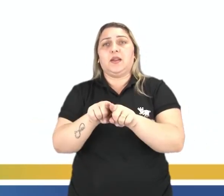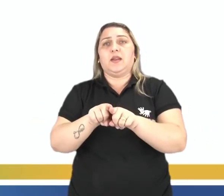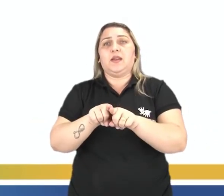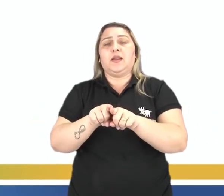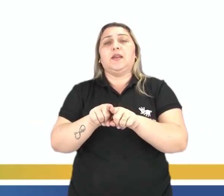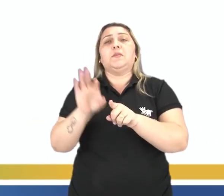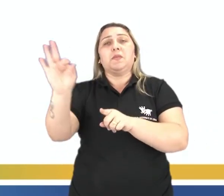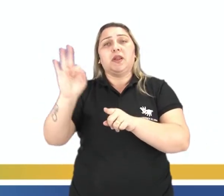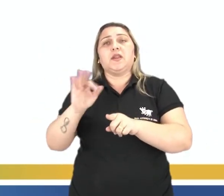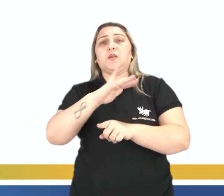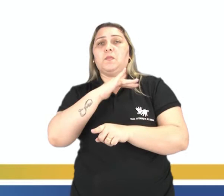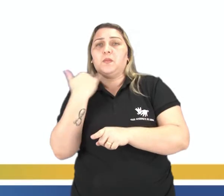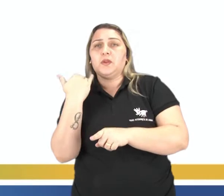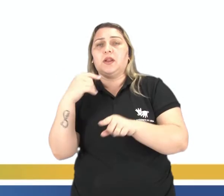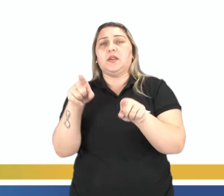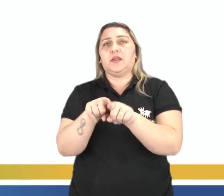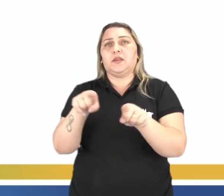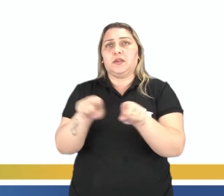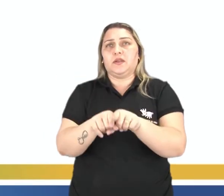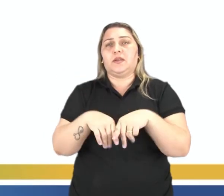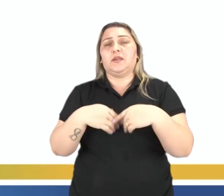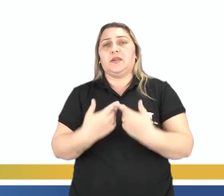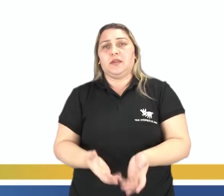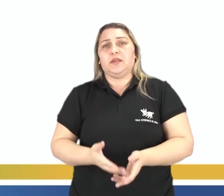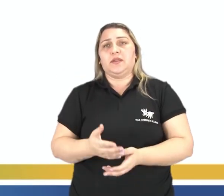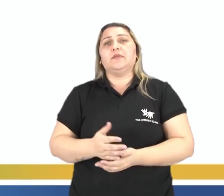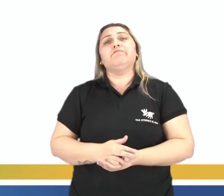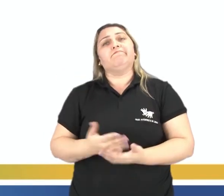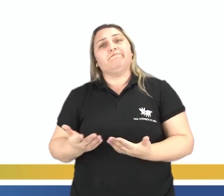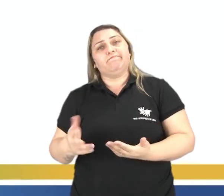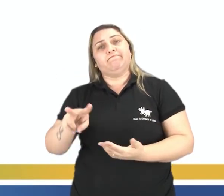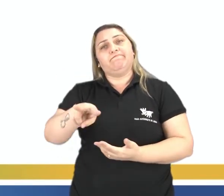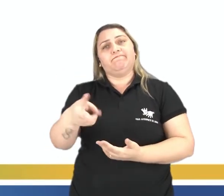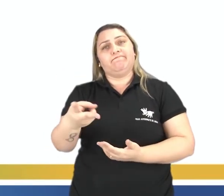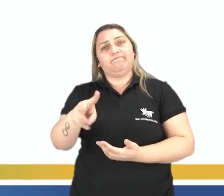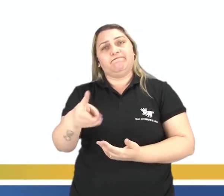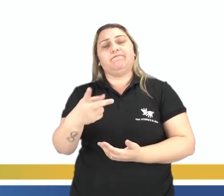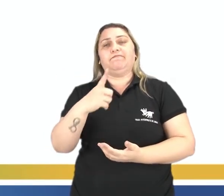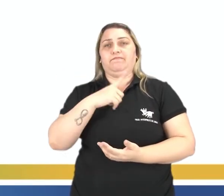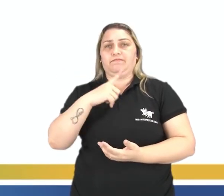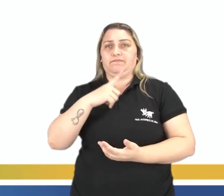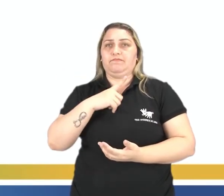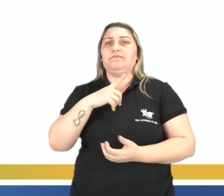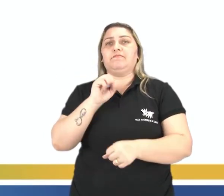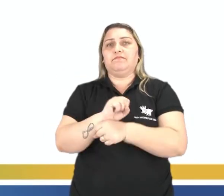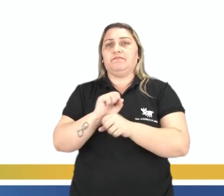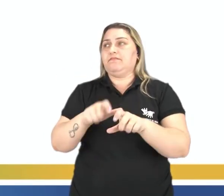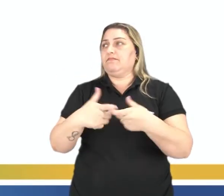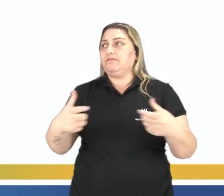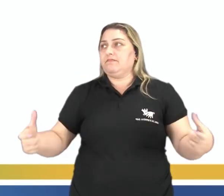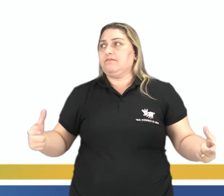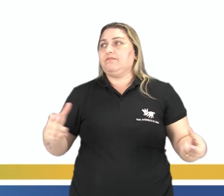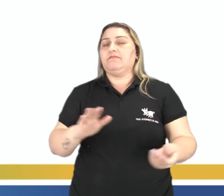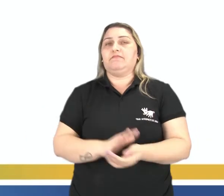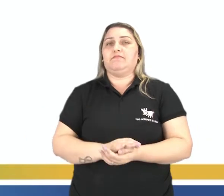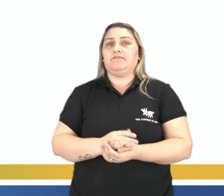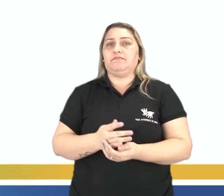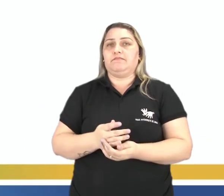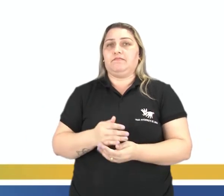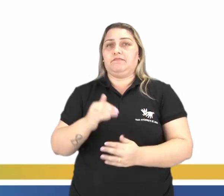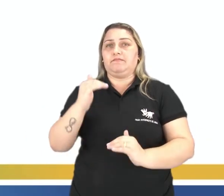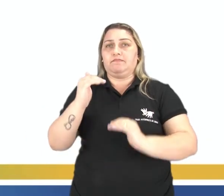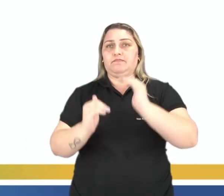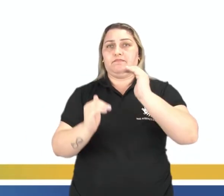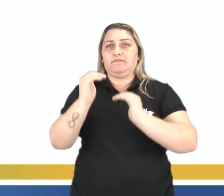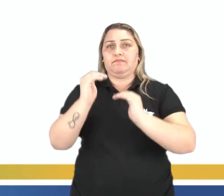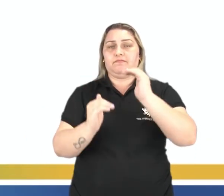de mortalidade. Então, essa teoria, transição, né, ela vai ter uma transição desse grande crescimento para um certo equilíbrio a